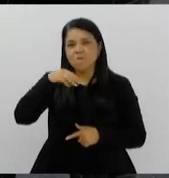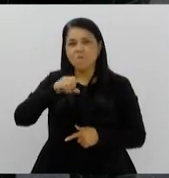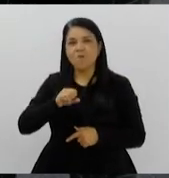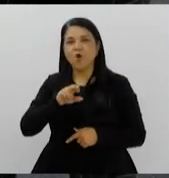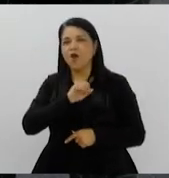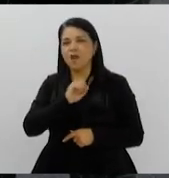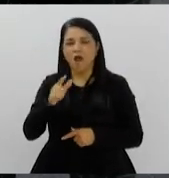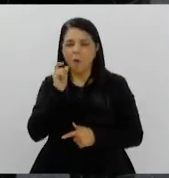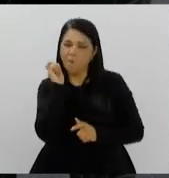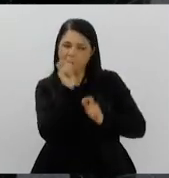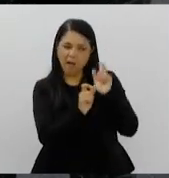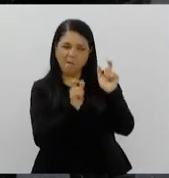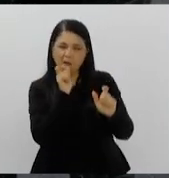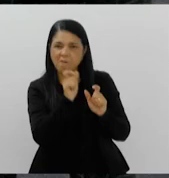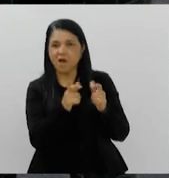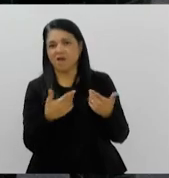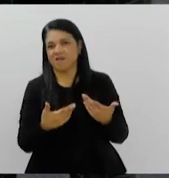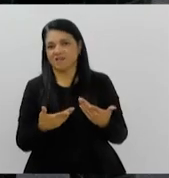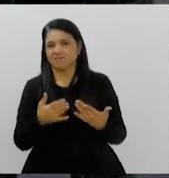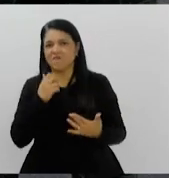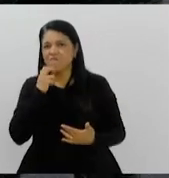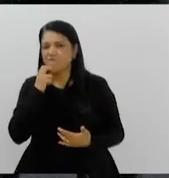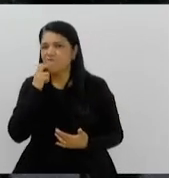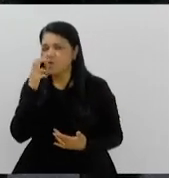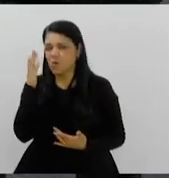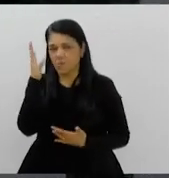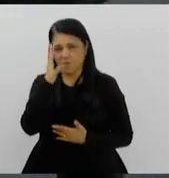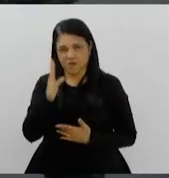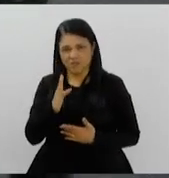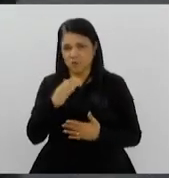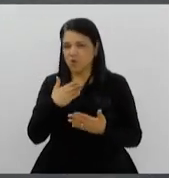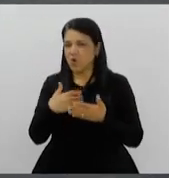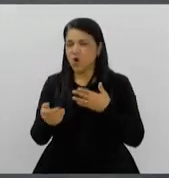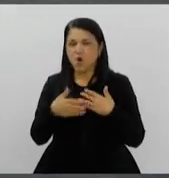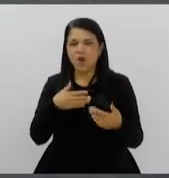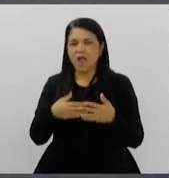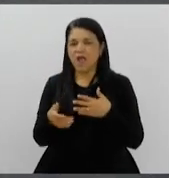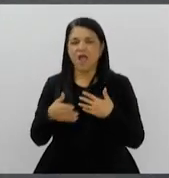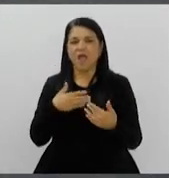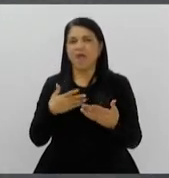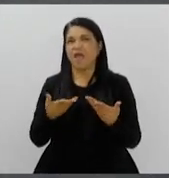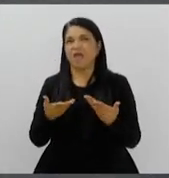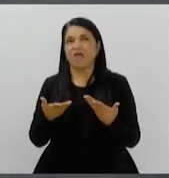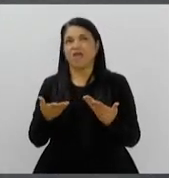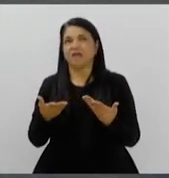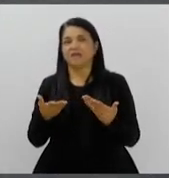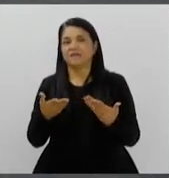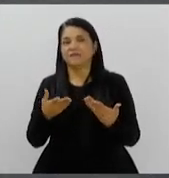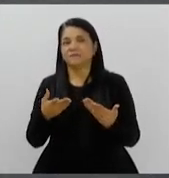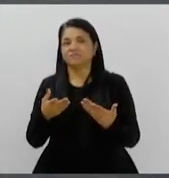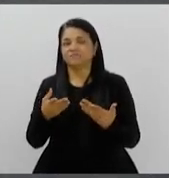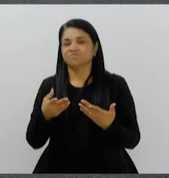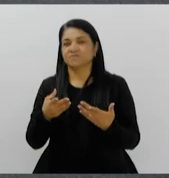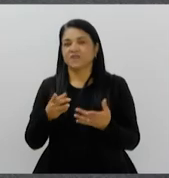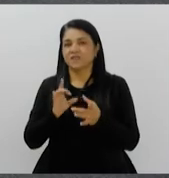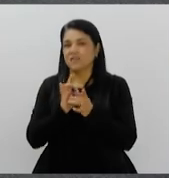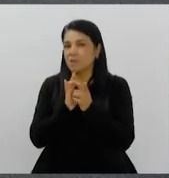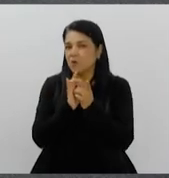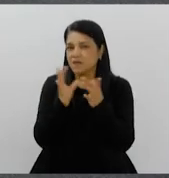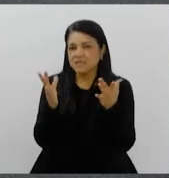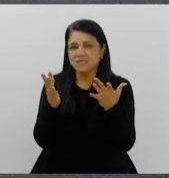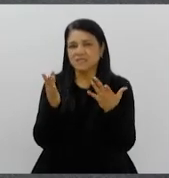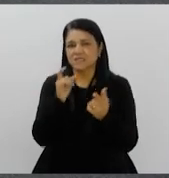envergonha qualquer país. Não precisa ser de esquerda. Qualquer democrata tem que ficar enojado com o que foi a